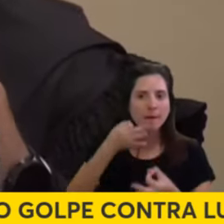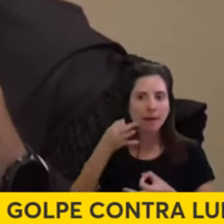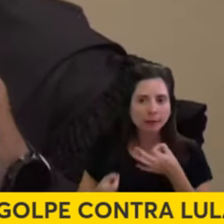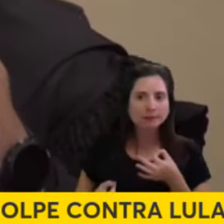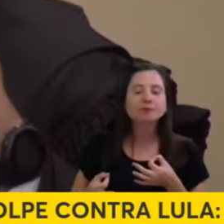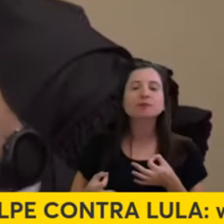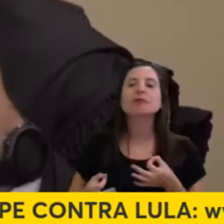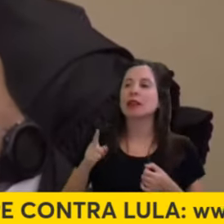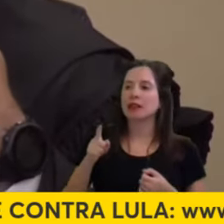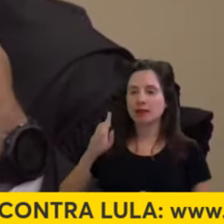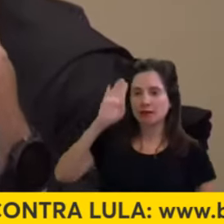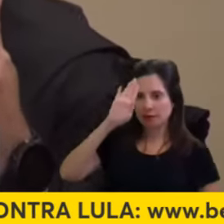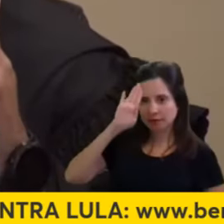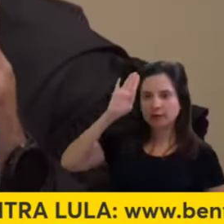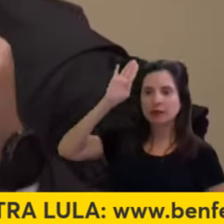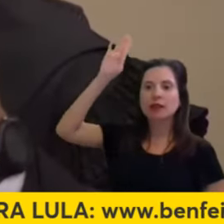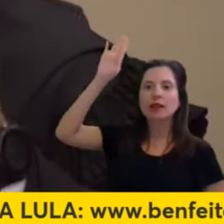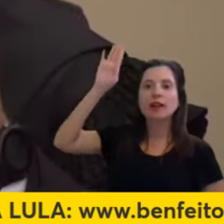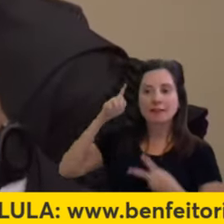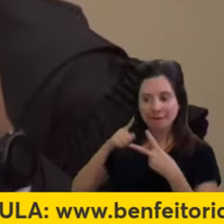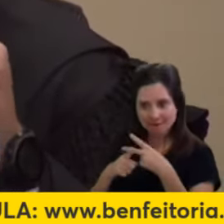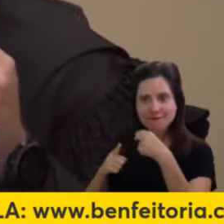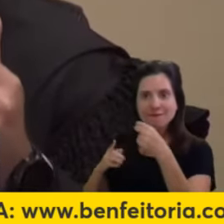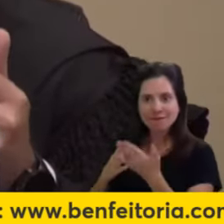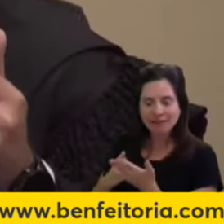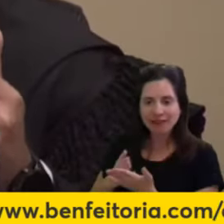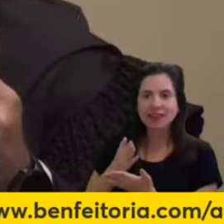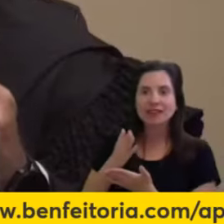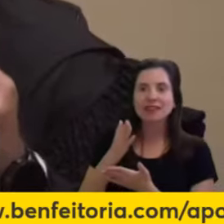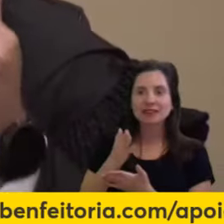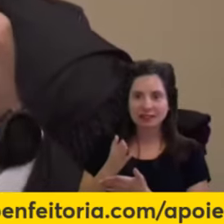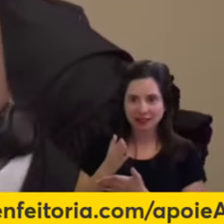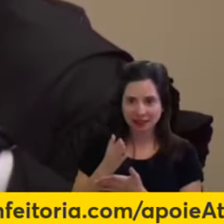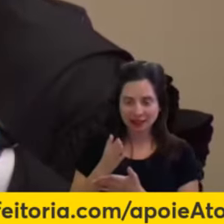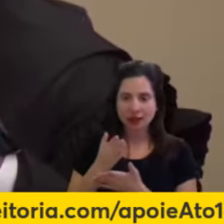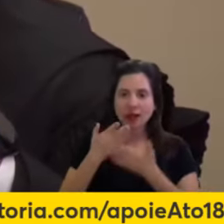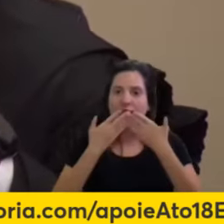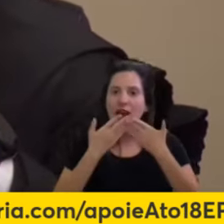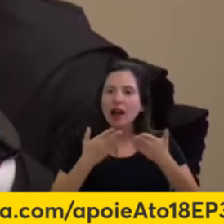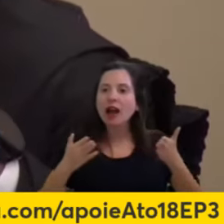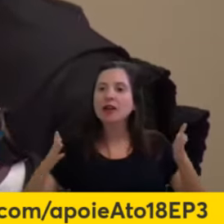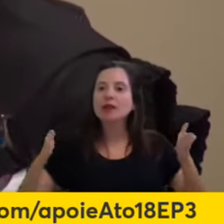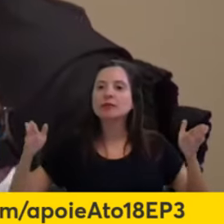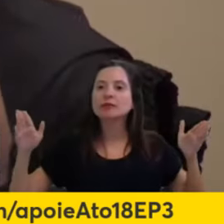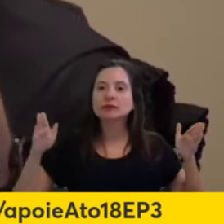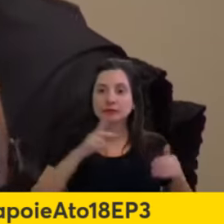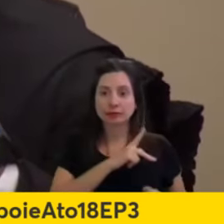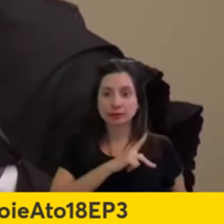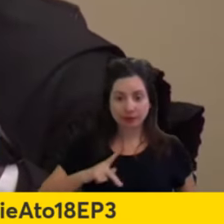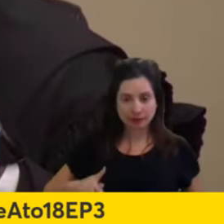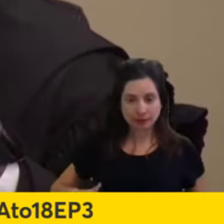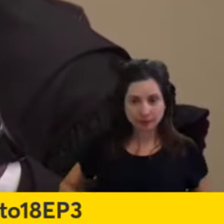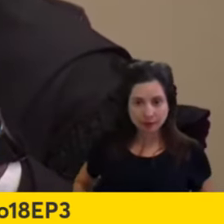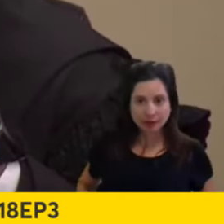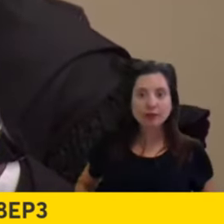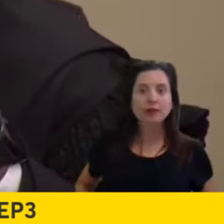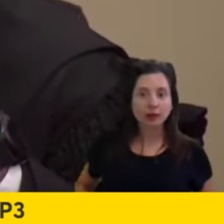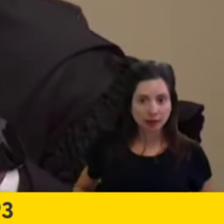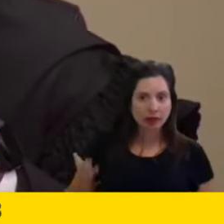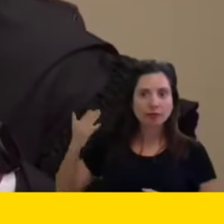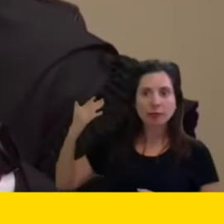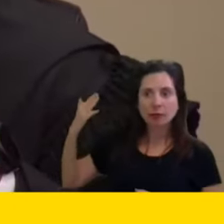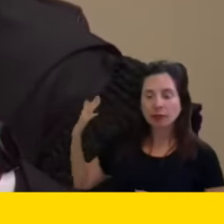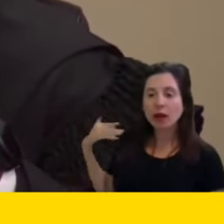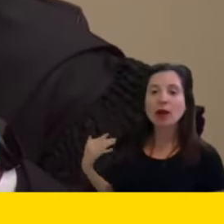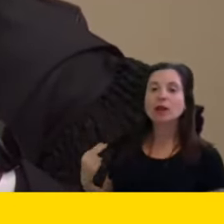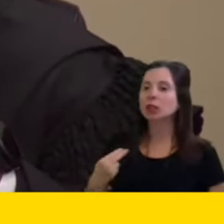candidato e sagrando-se vencedor na eleição no senado contra aquele que lhe abriu a candidatura presidencial e que estava decas no legislativo não